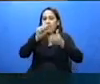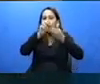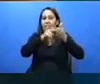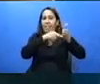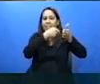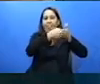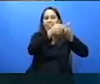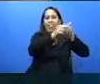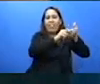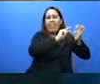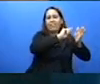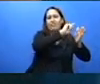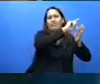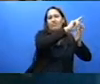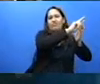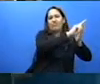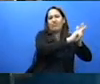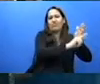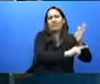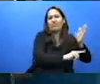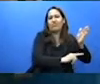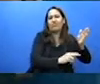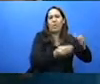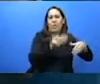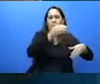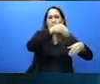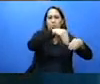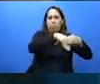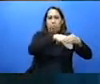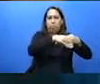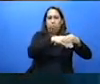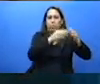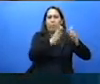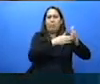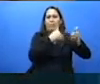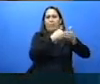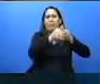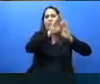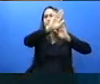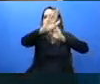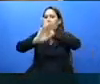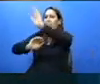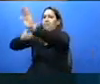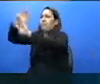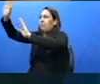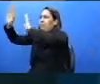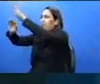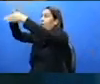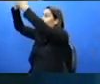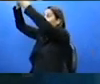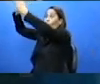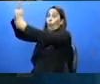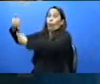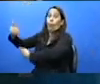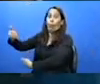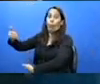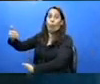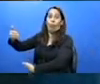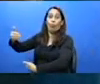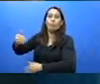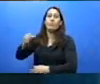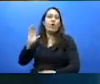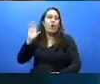coloridas, enfiar nossas mãos em latas de tinta para depois deixar nossas mãos impressas na parede,